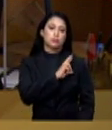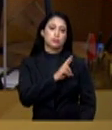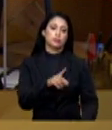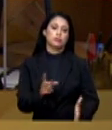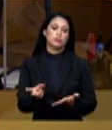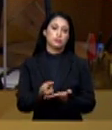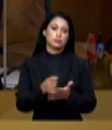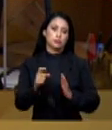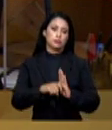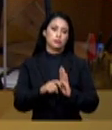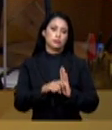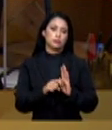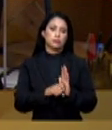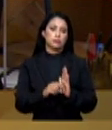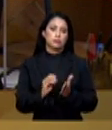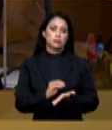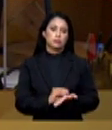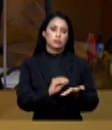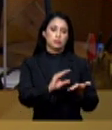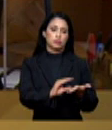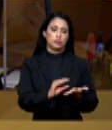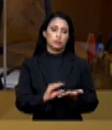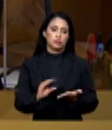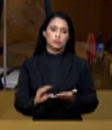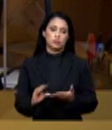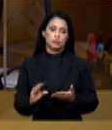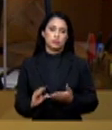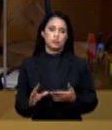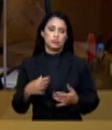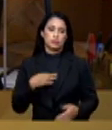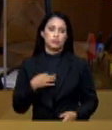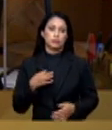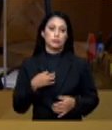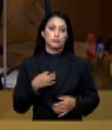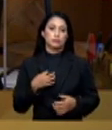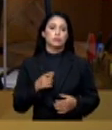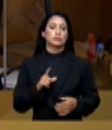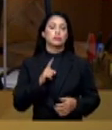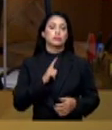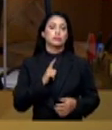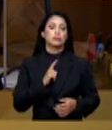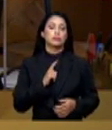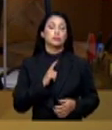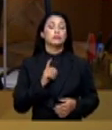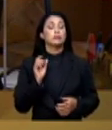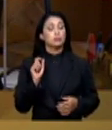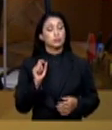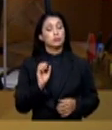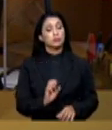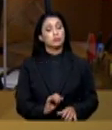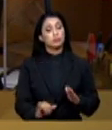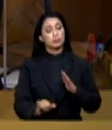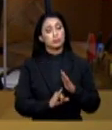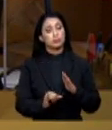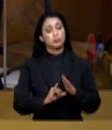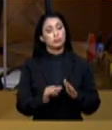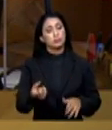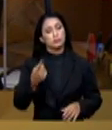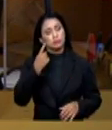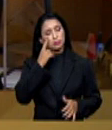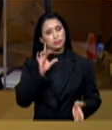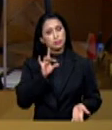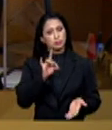que condiciona o repasse de transferências voluntárias ausentes subnacionais a instituição previsão